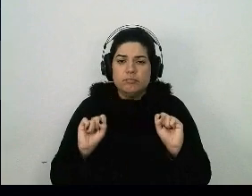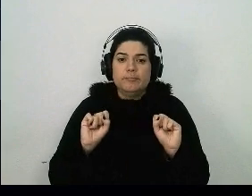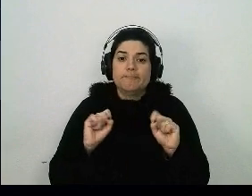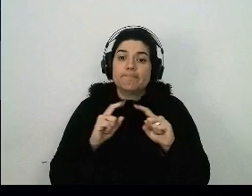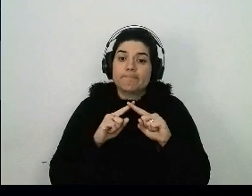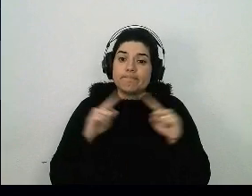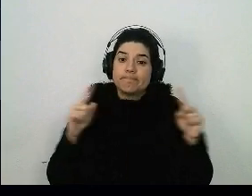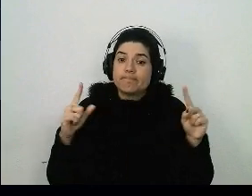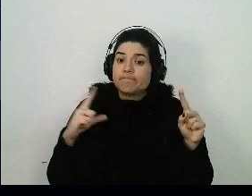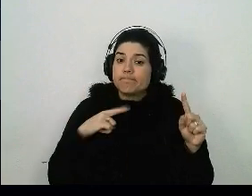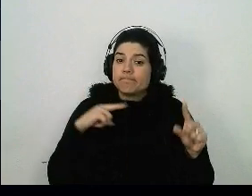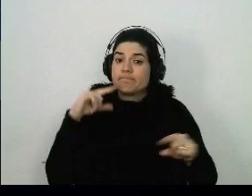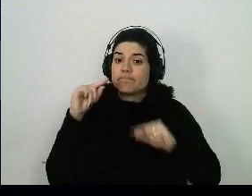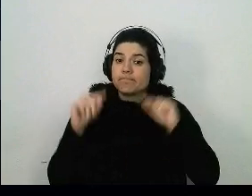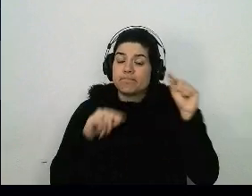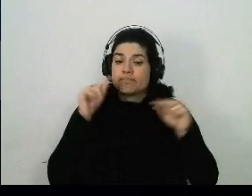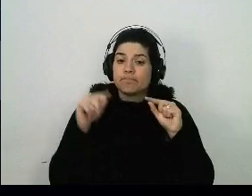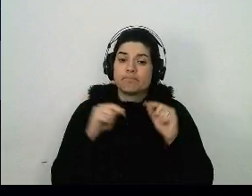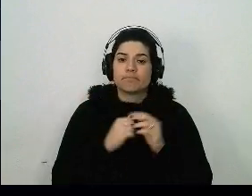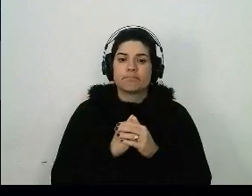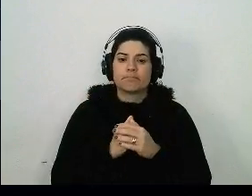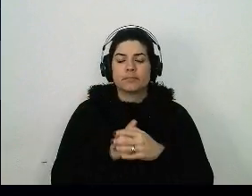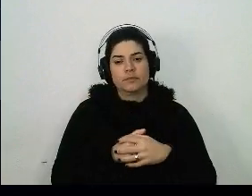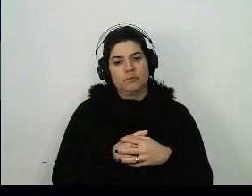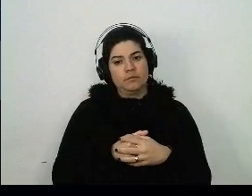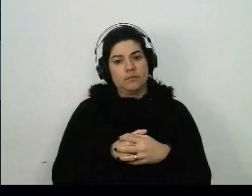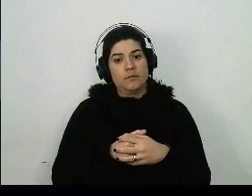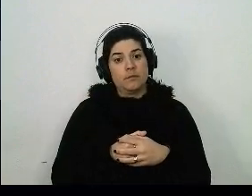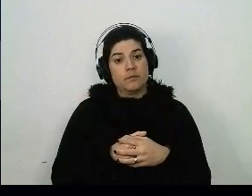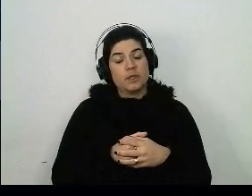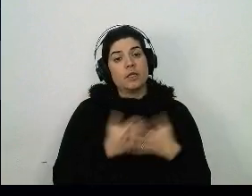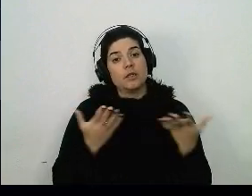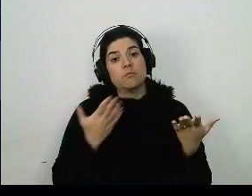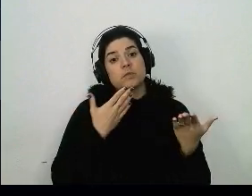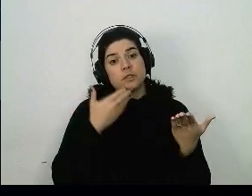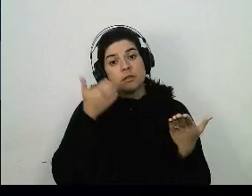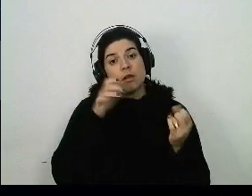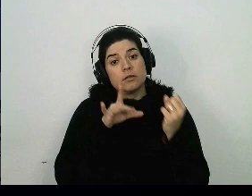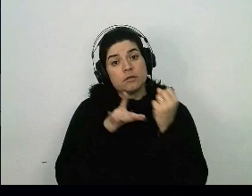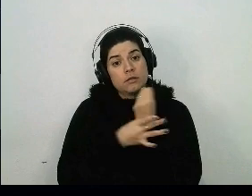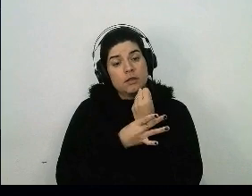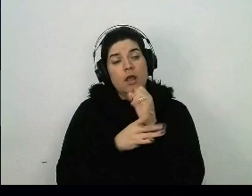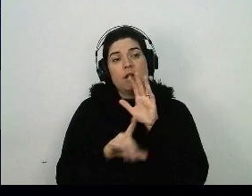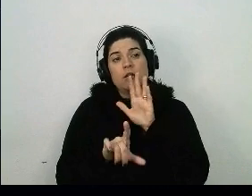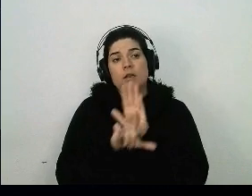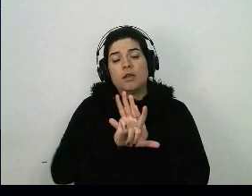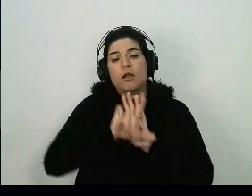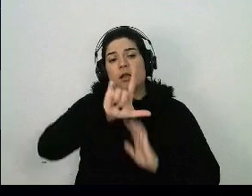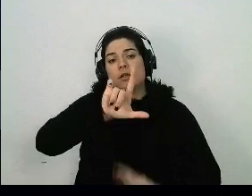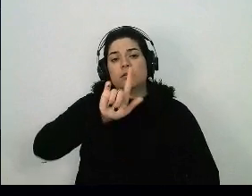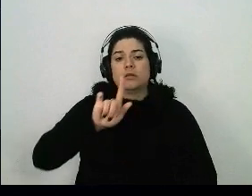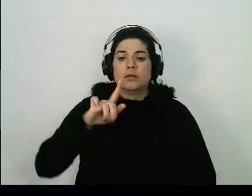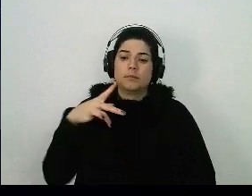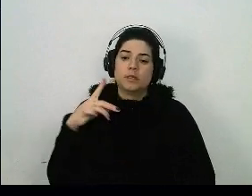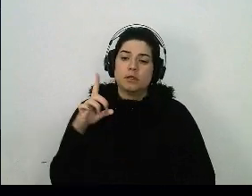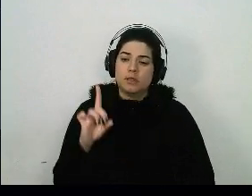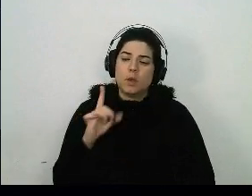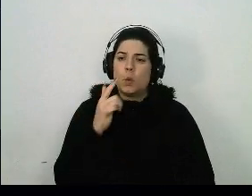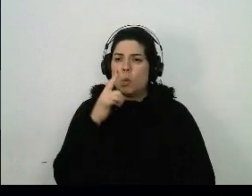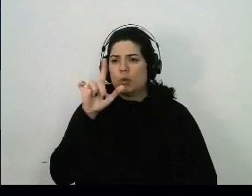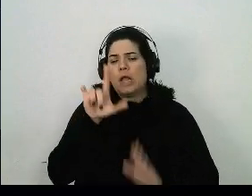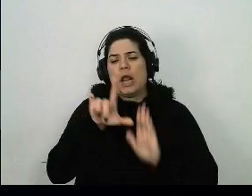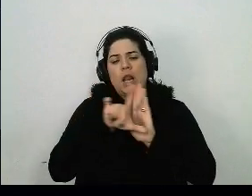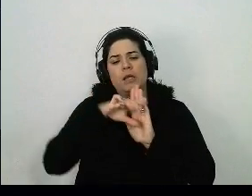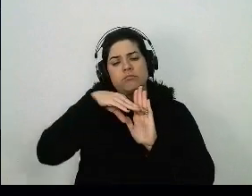que, por segurança, por leis, LGPD e outras regulamentações, eu não